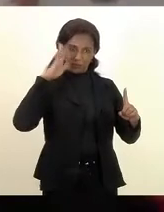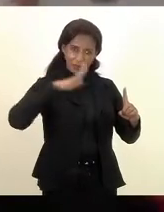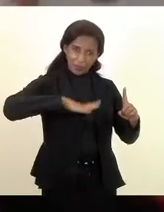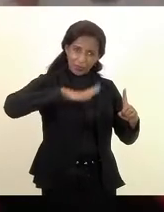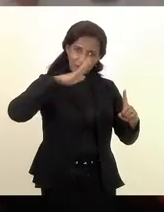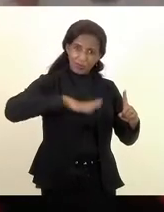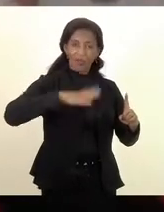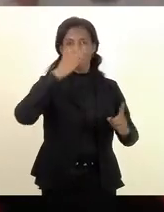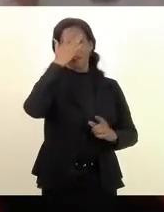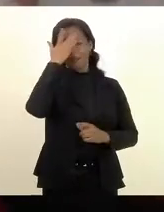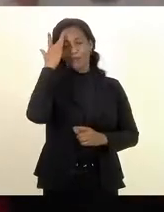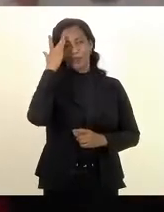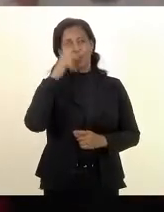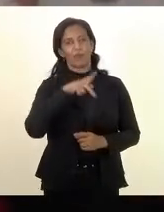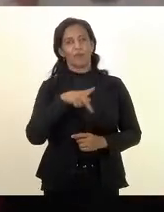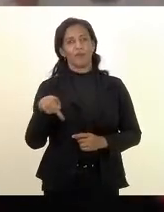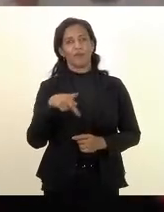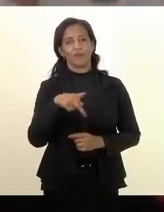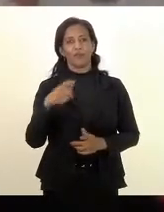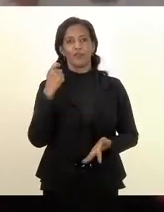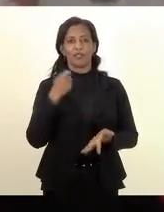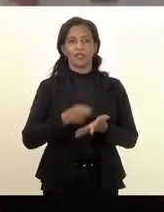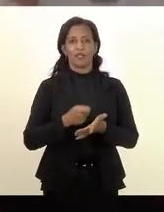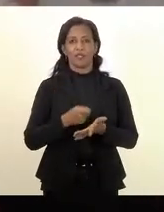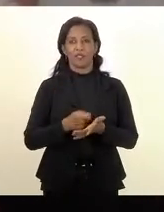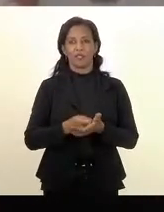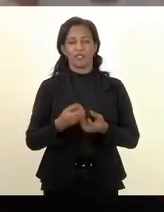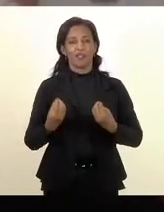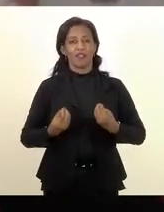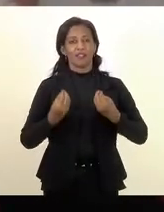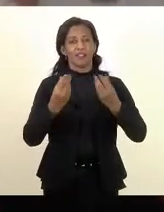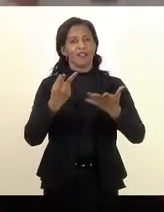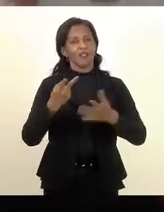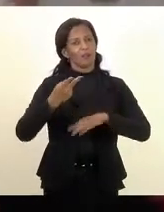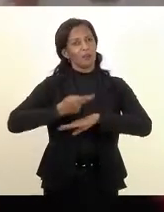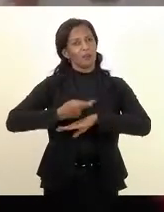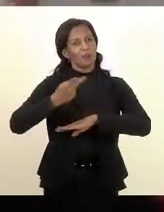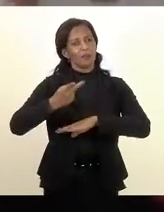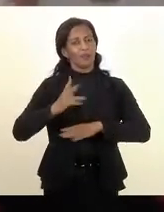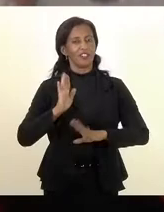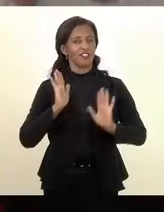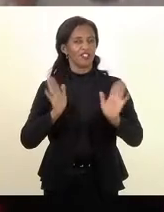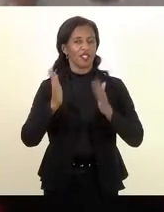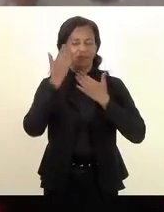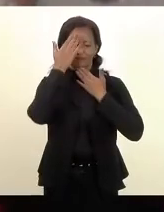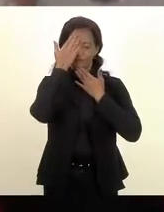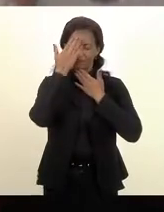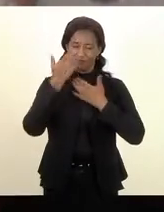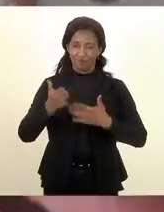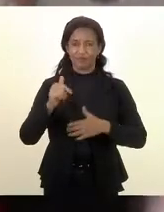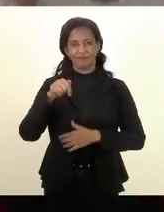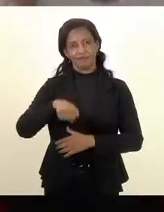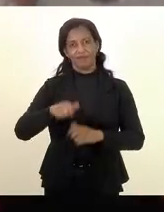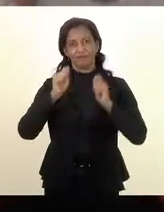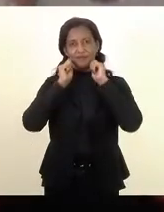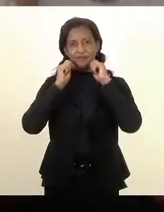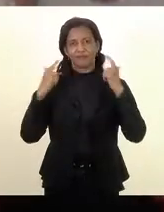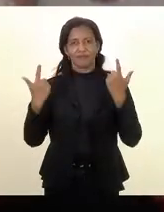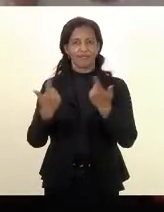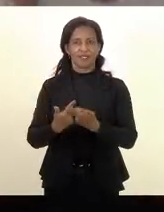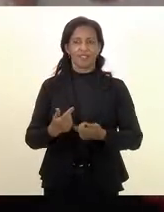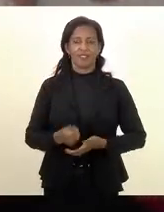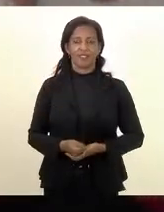professora Marina Moreira garantindo a entrega desse prêmio e eu já quero agradecer a essa casa e